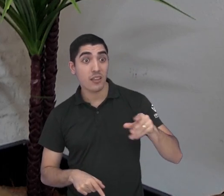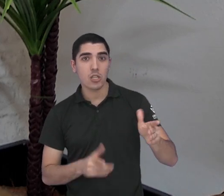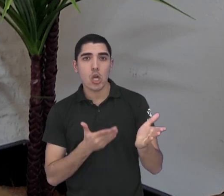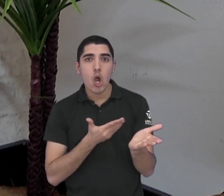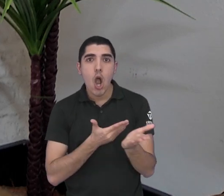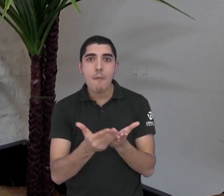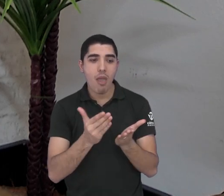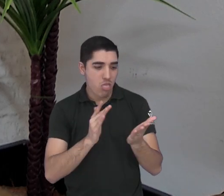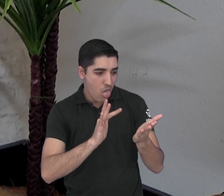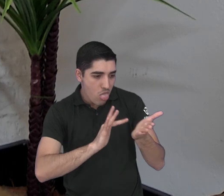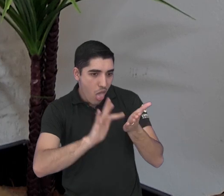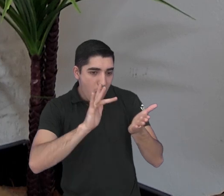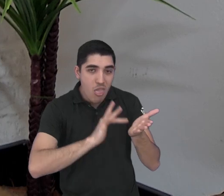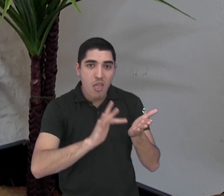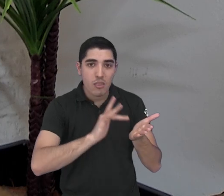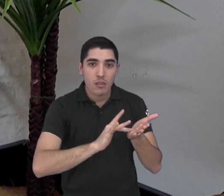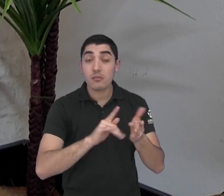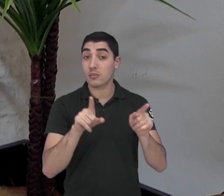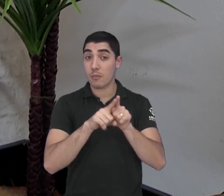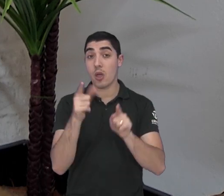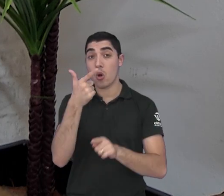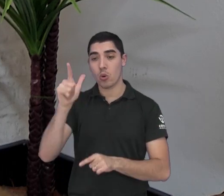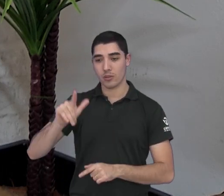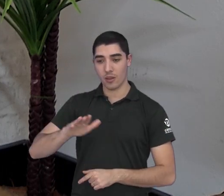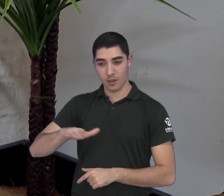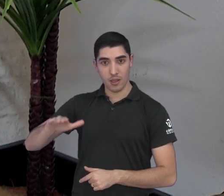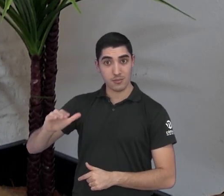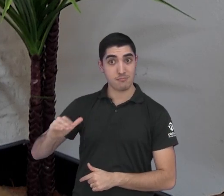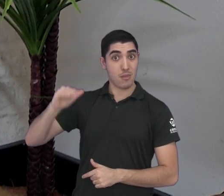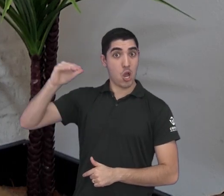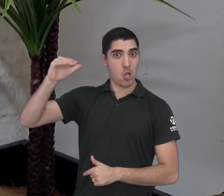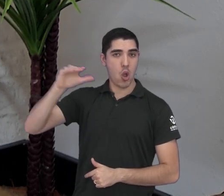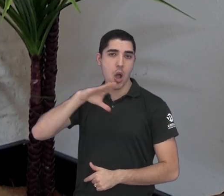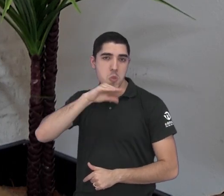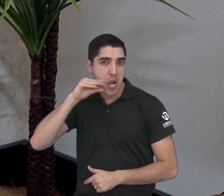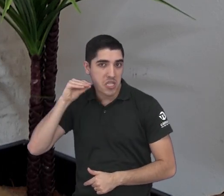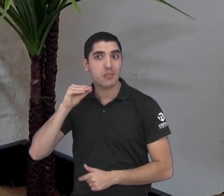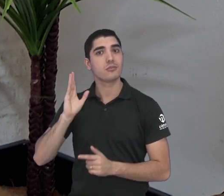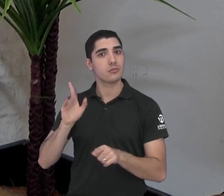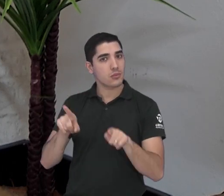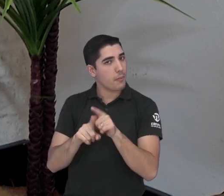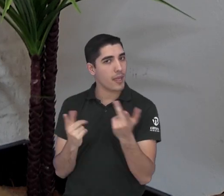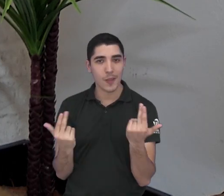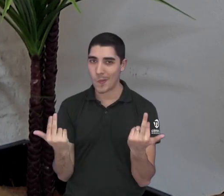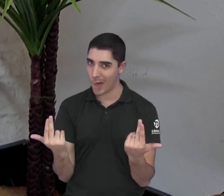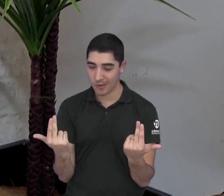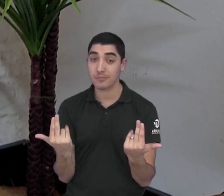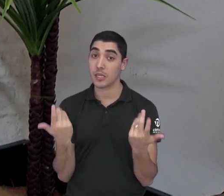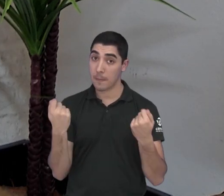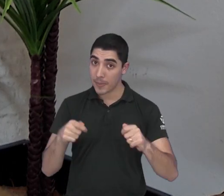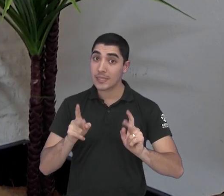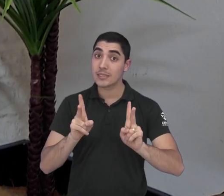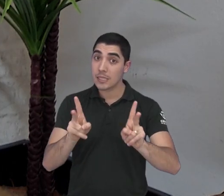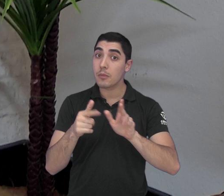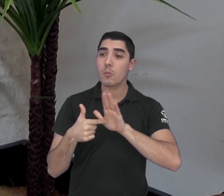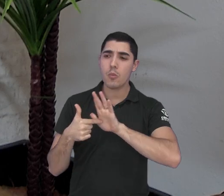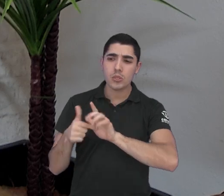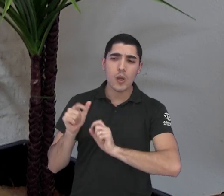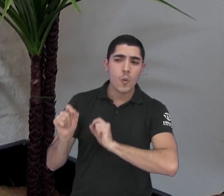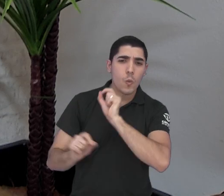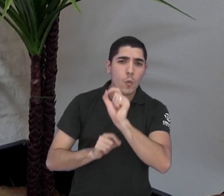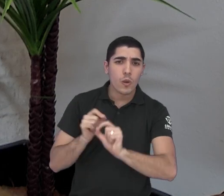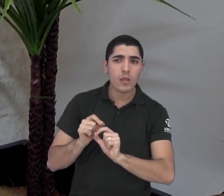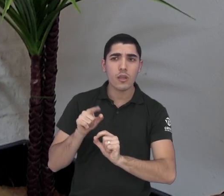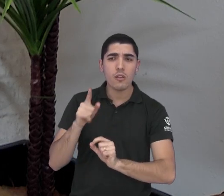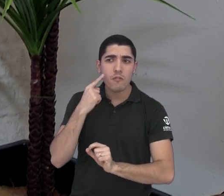elas já têm acesso a esses conteúdos, quanto as crianças maiores e adolescentes. Então, a gente precisa olhar bastante o